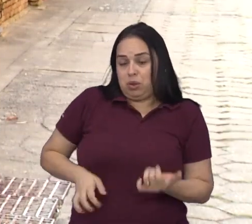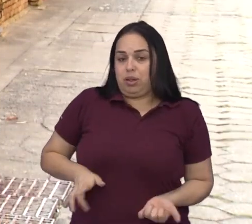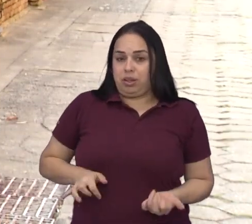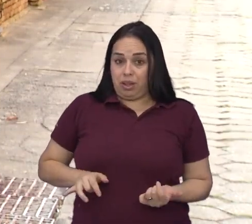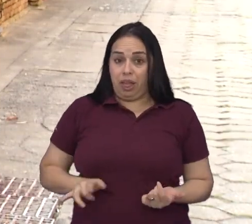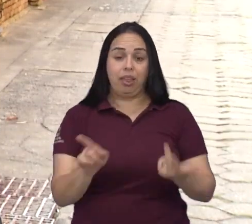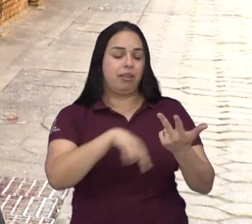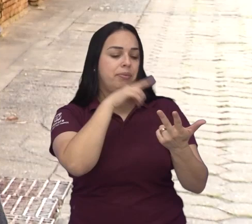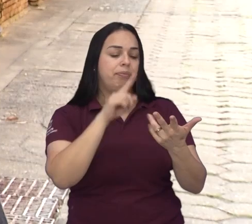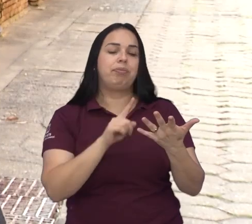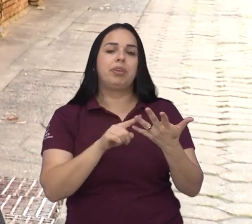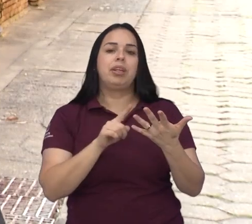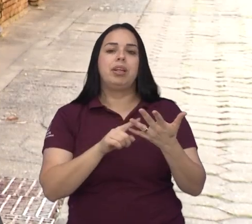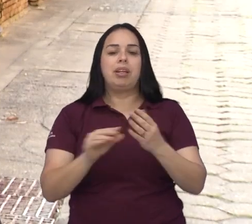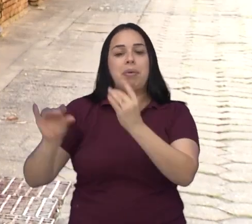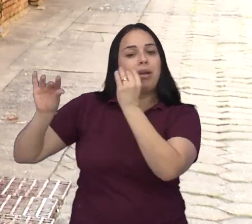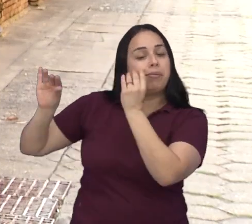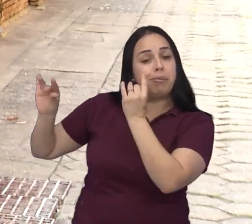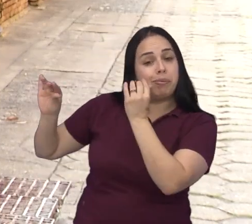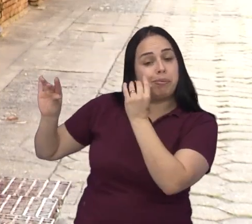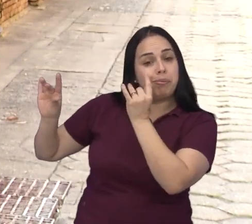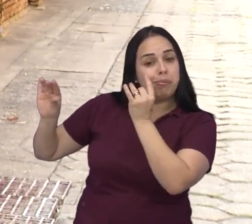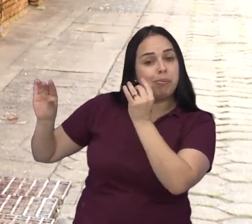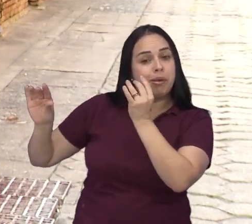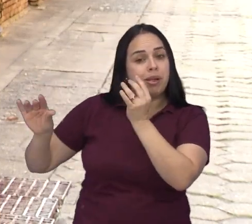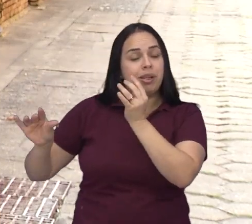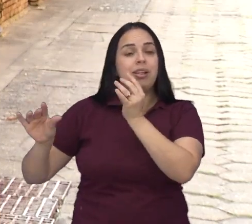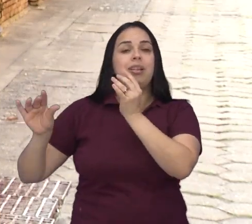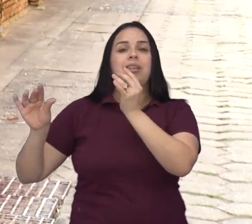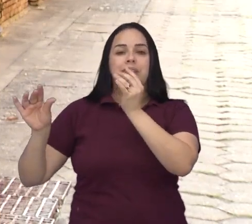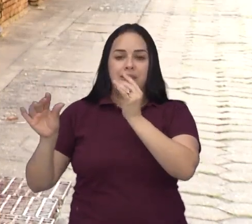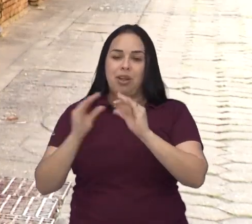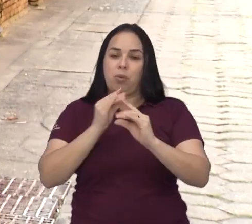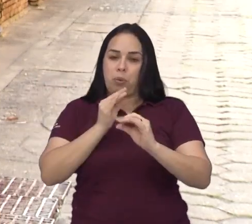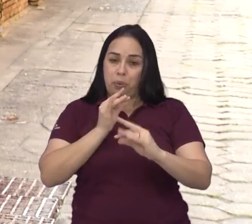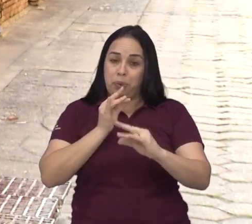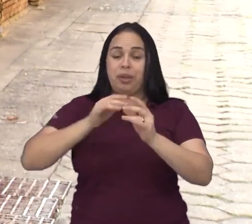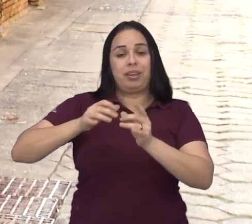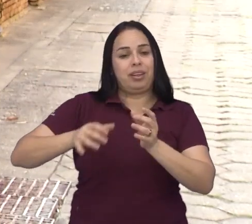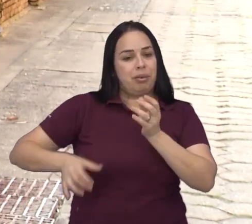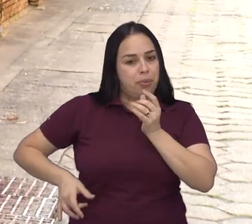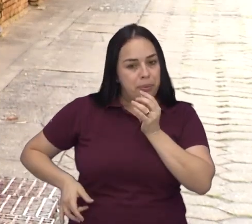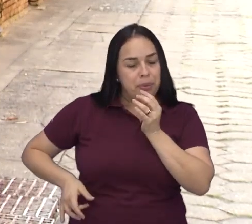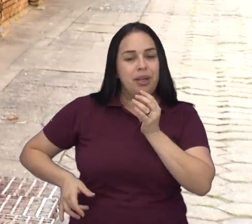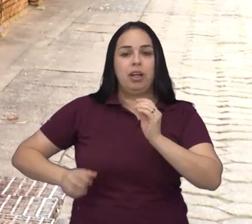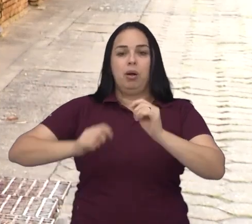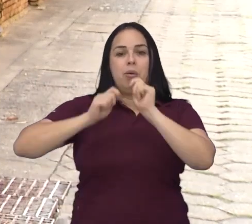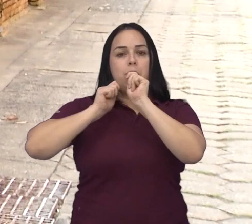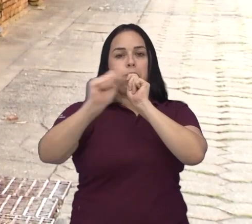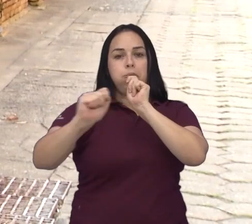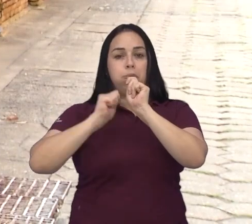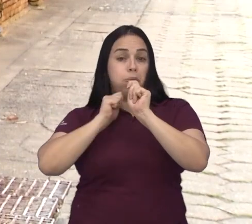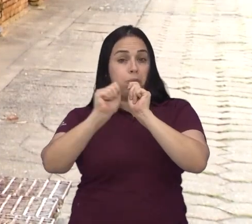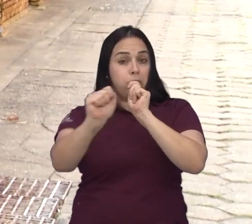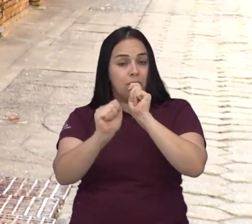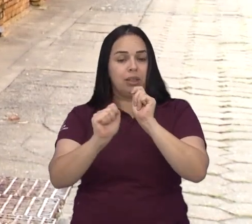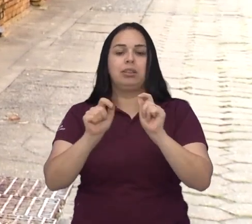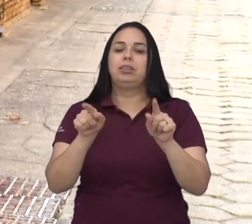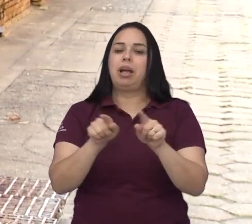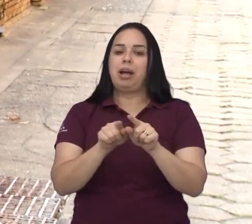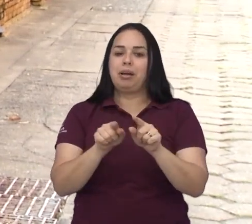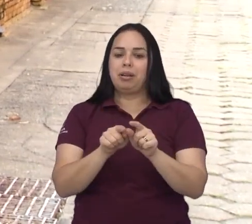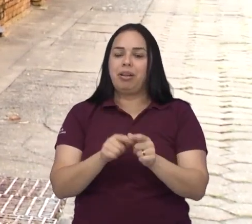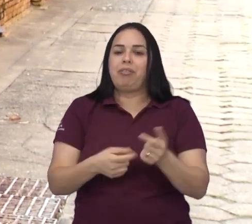contrabaixo. Temos a família do sopro também, que entraria flauta, clarinete, saxofone, trompete. Família das